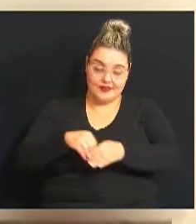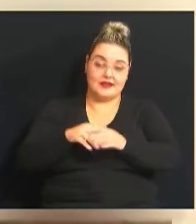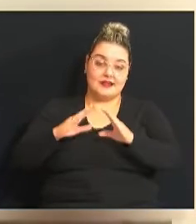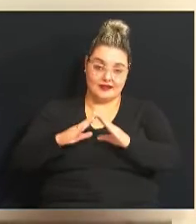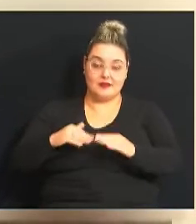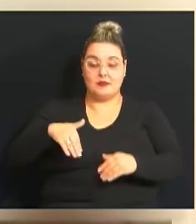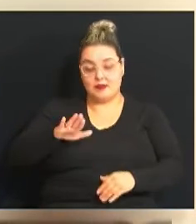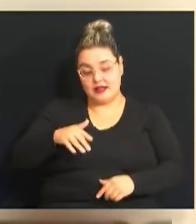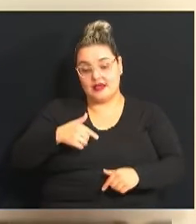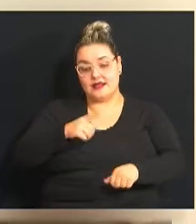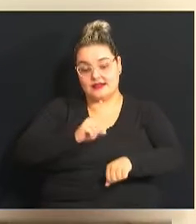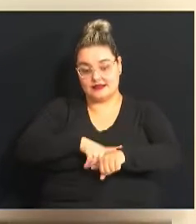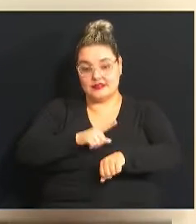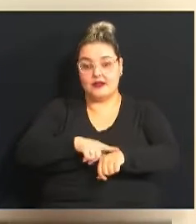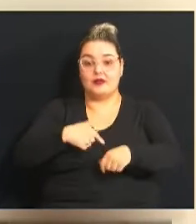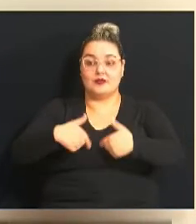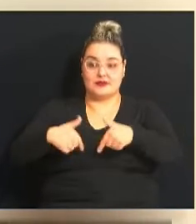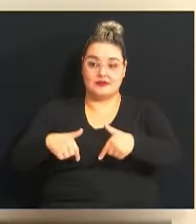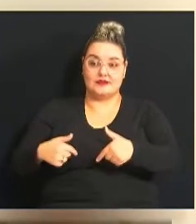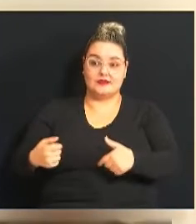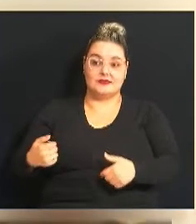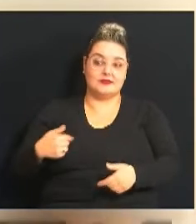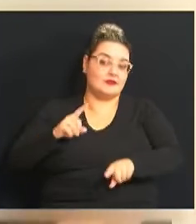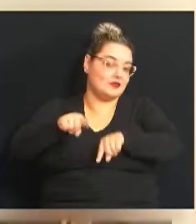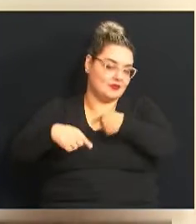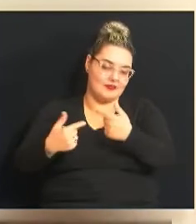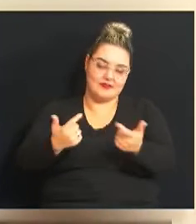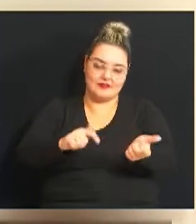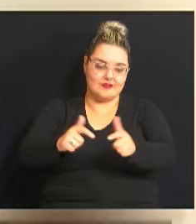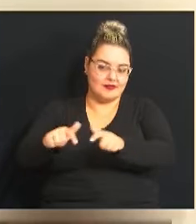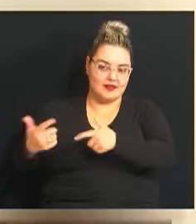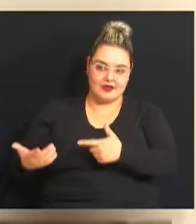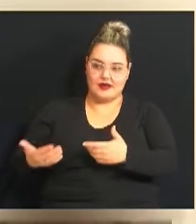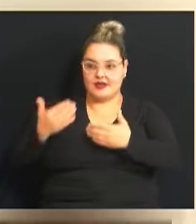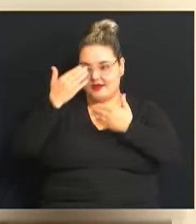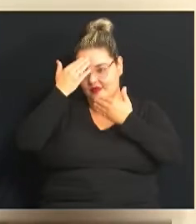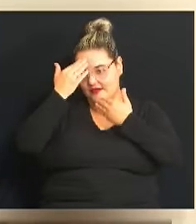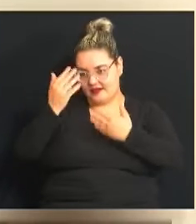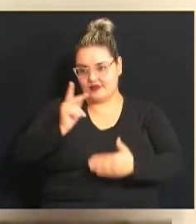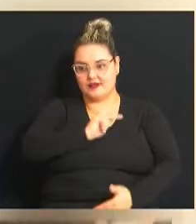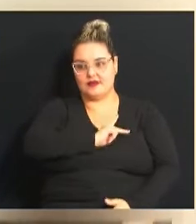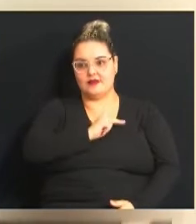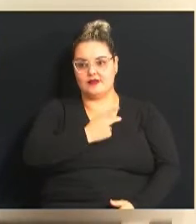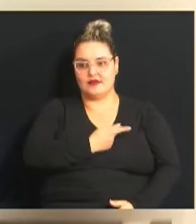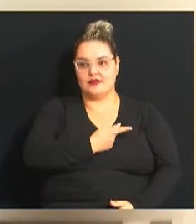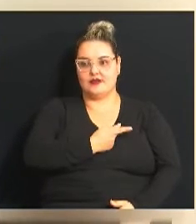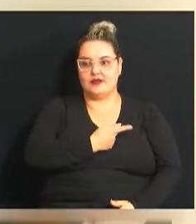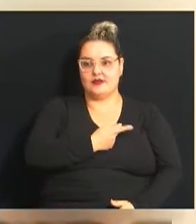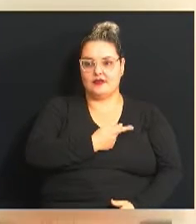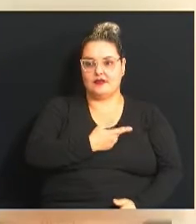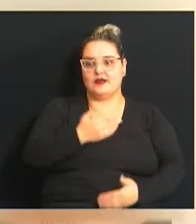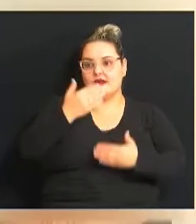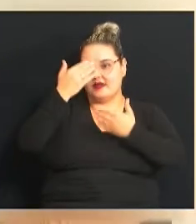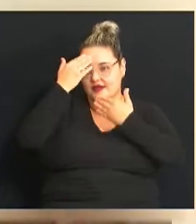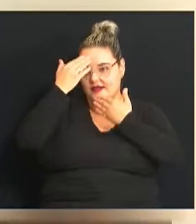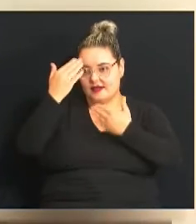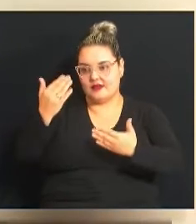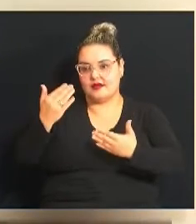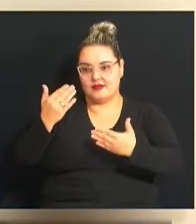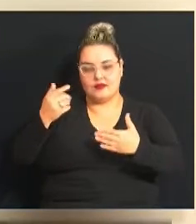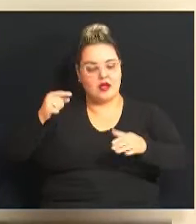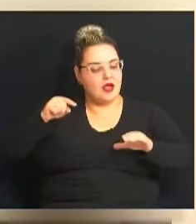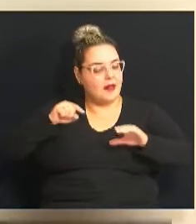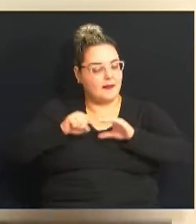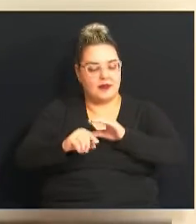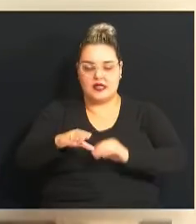tempo dentro do trabalho do que qualquer outro lugar. O meu muito obrigado ao Paulo Haddad. Quero agradecer imensamente à